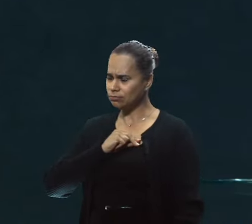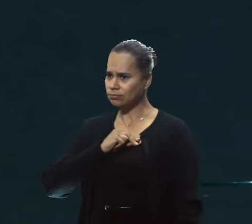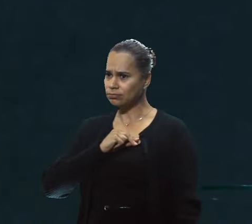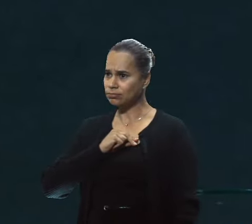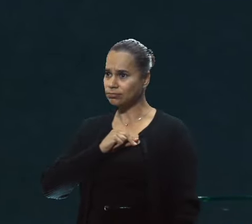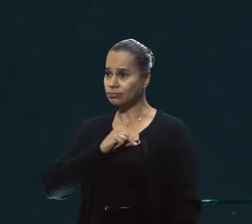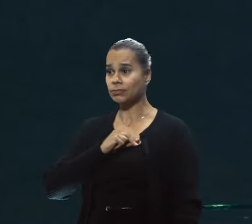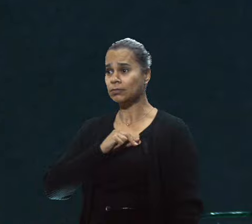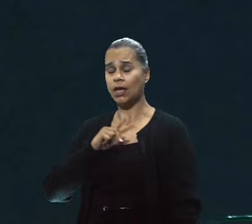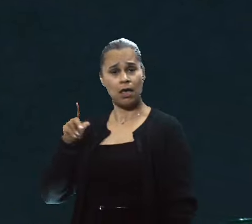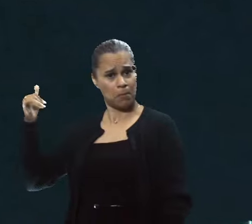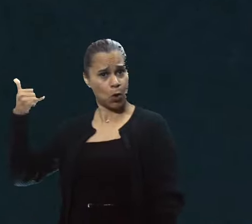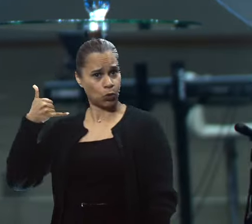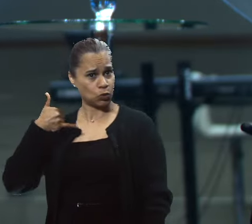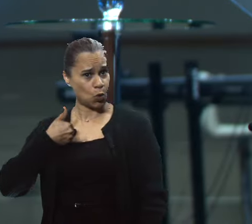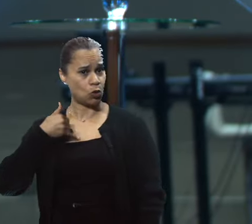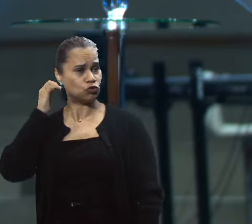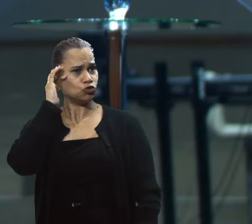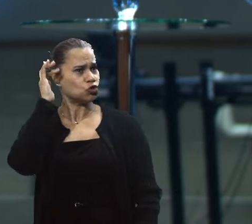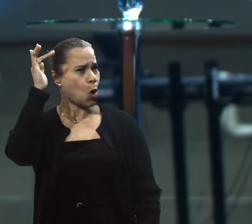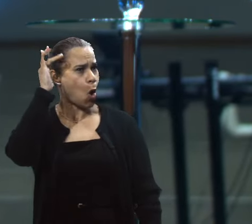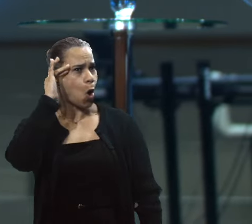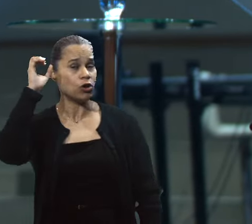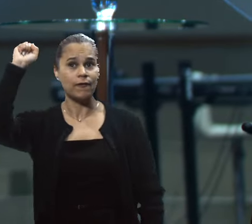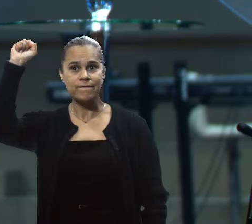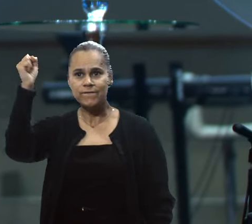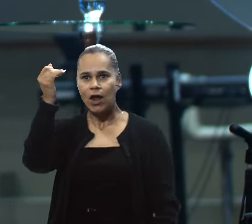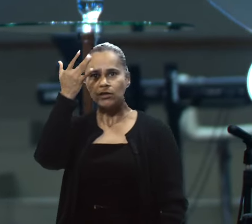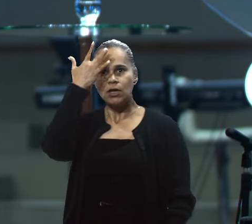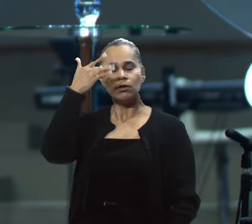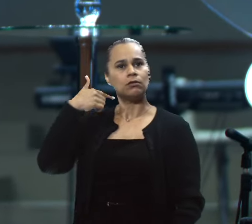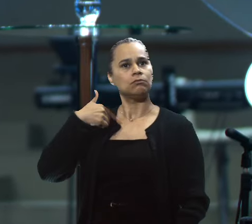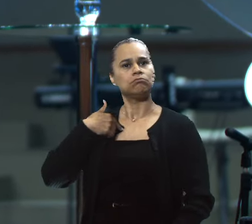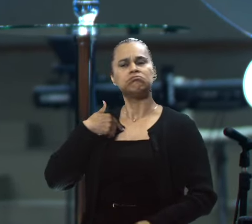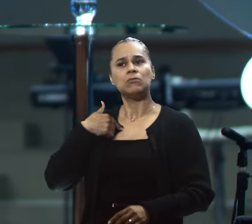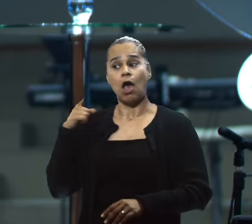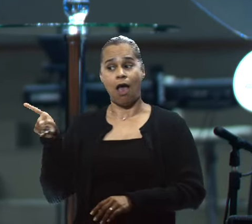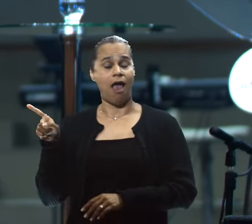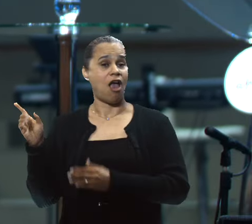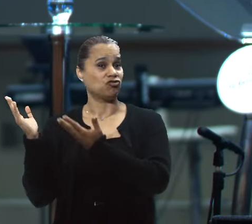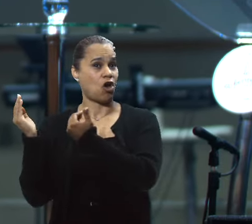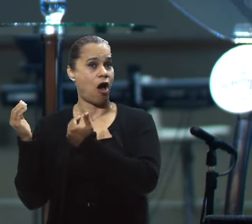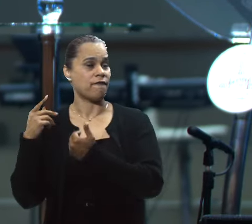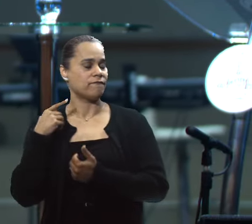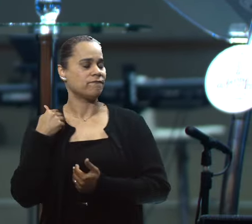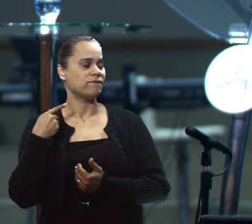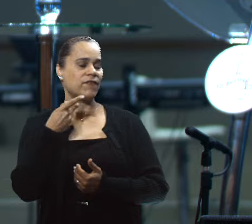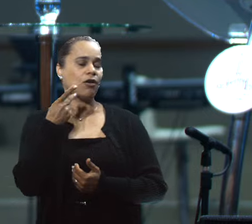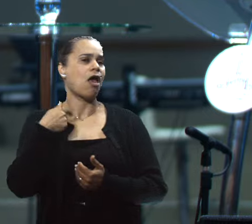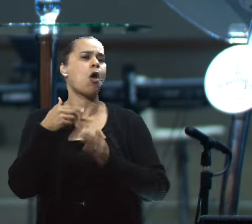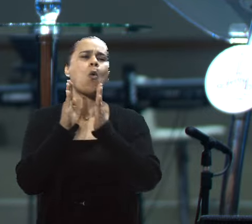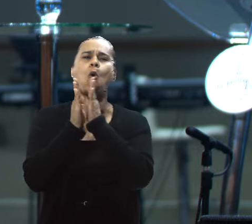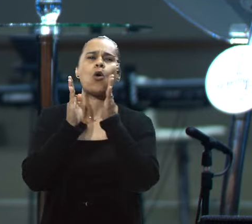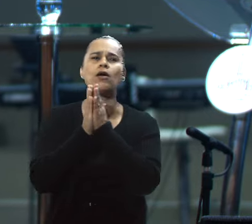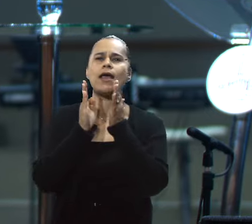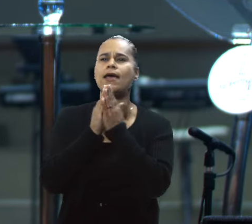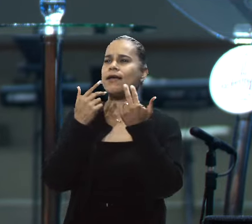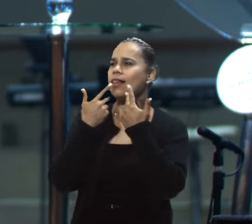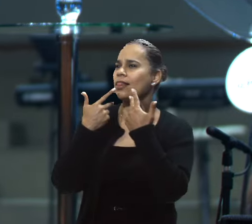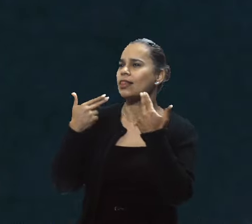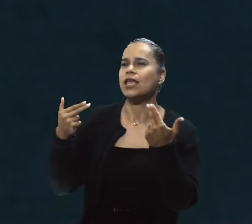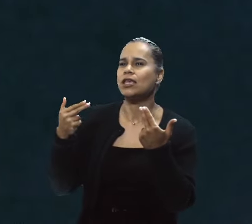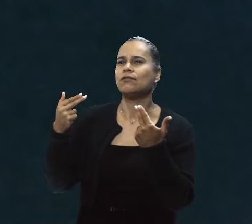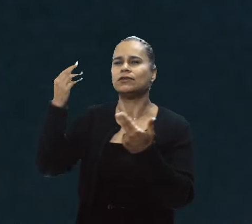E ele me contou sonhos, revelações. Eu orei em línguas essa semana.